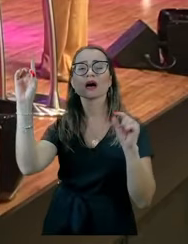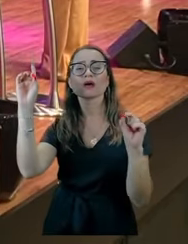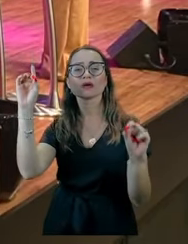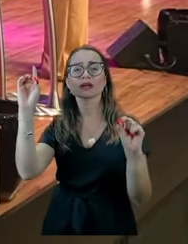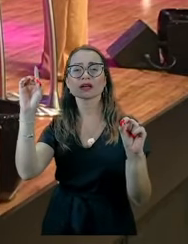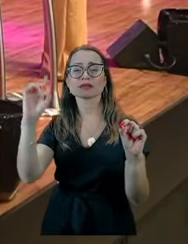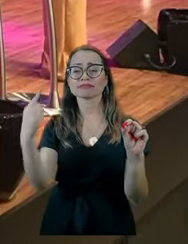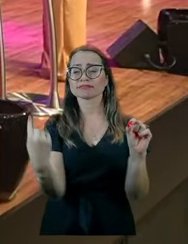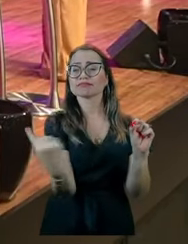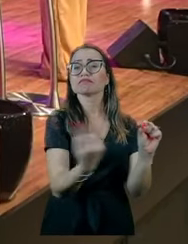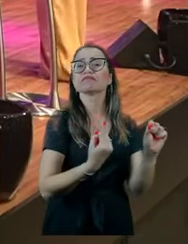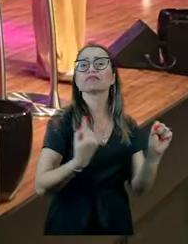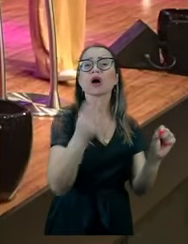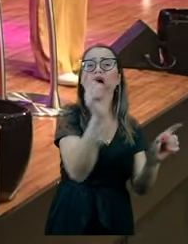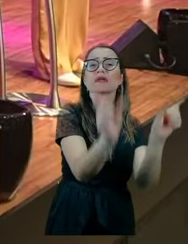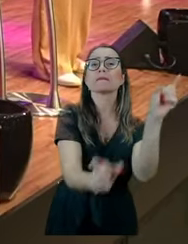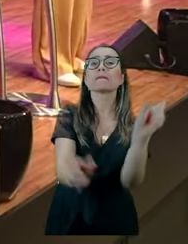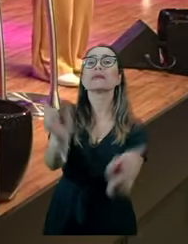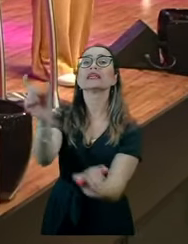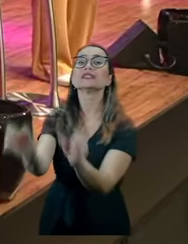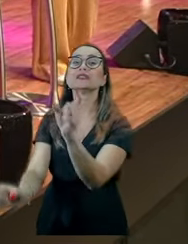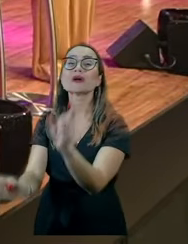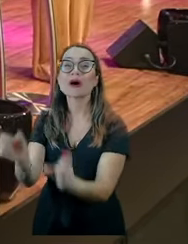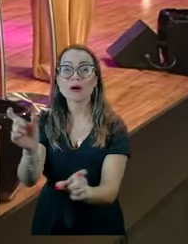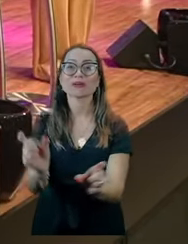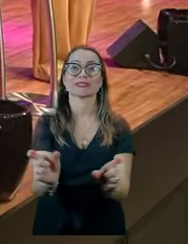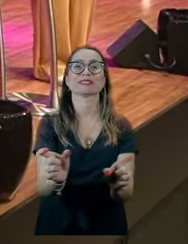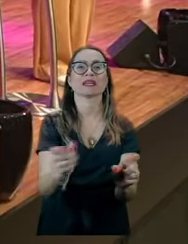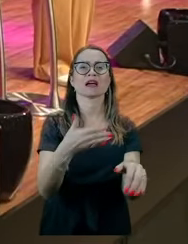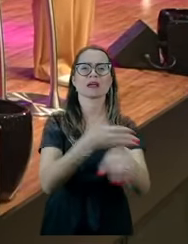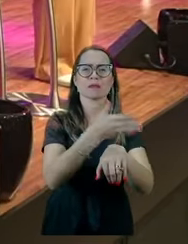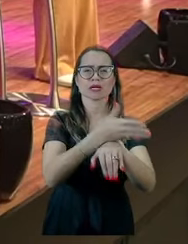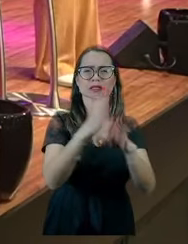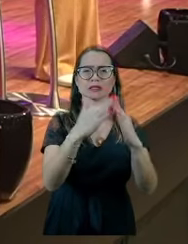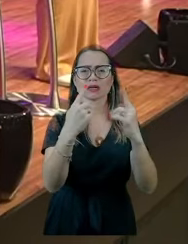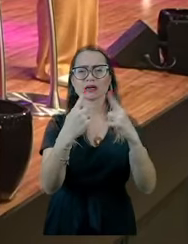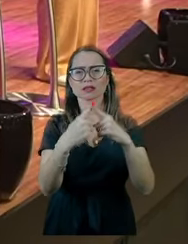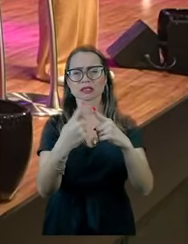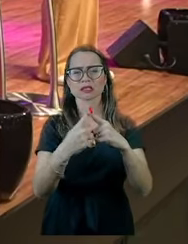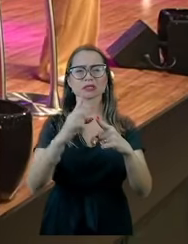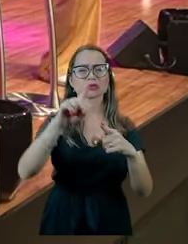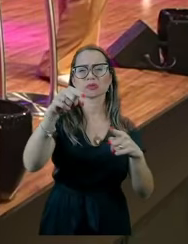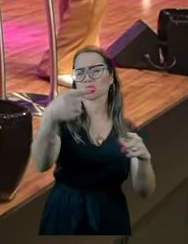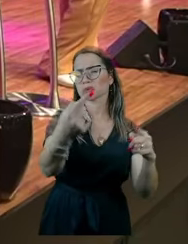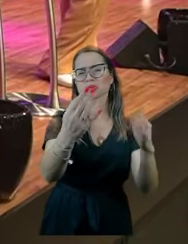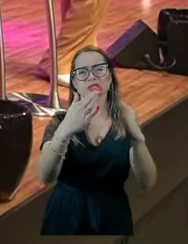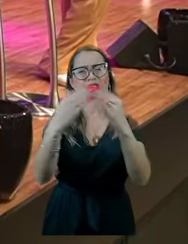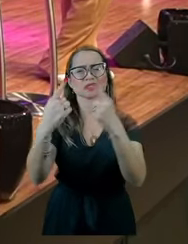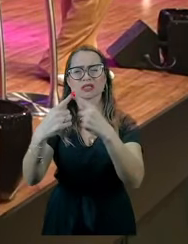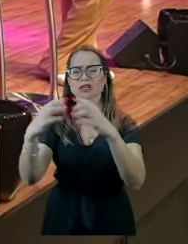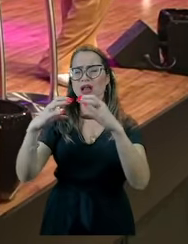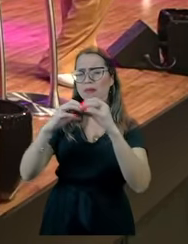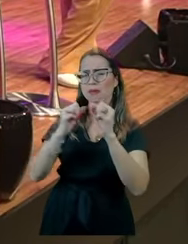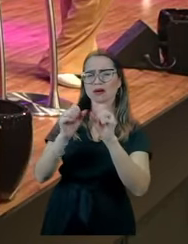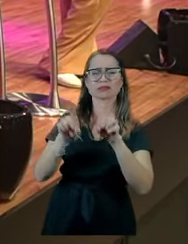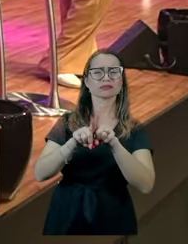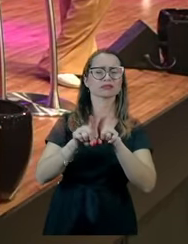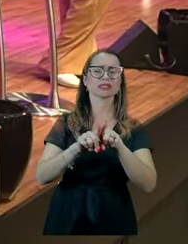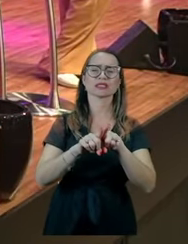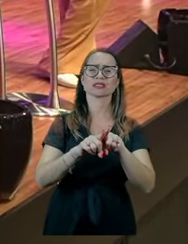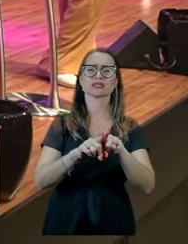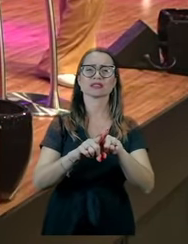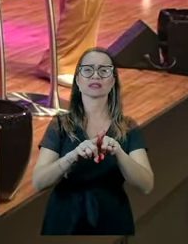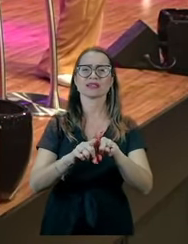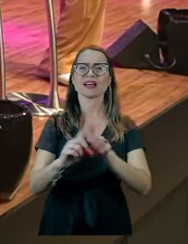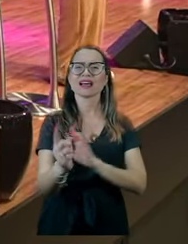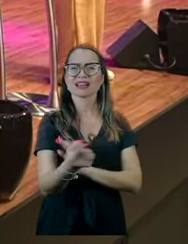igreja, como Abba e talvez a igreja, outras denominações, que nós não tenhamos